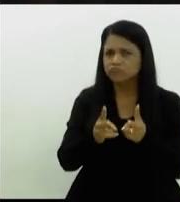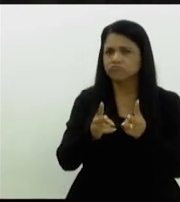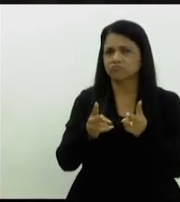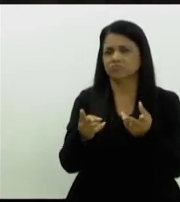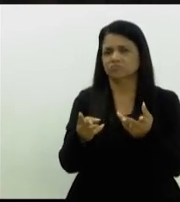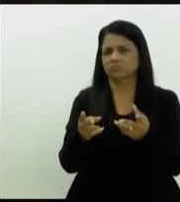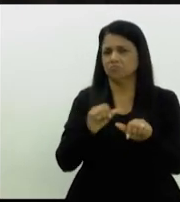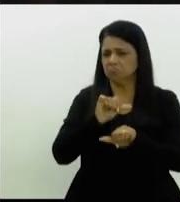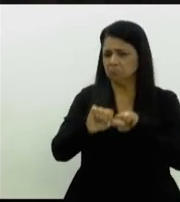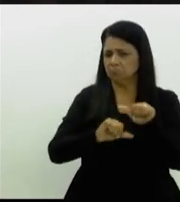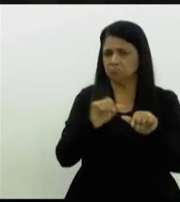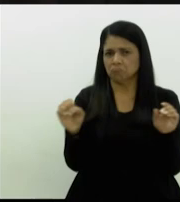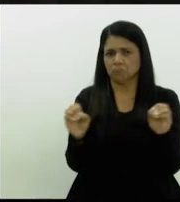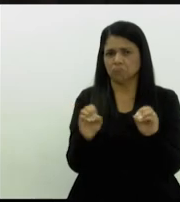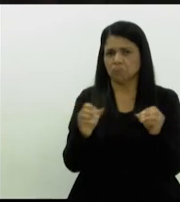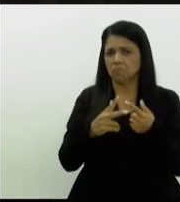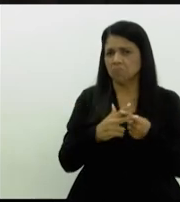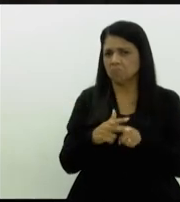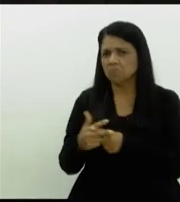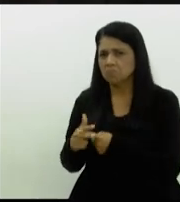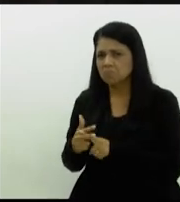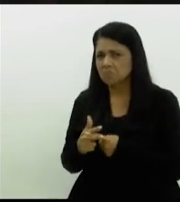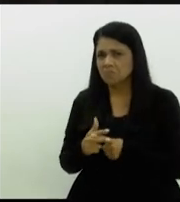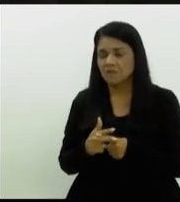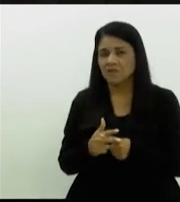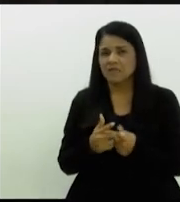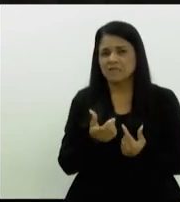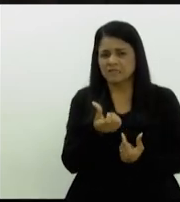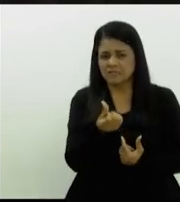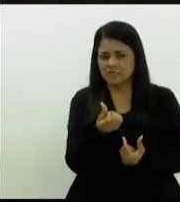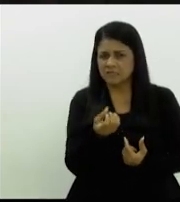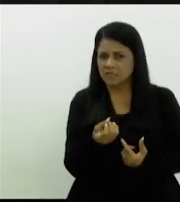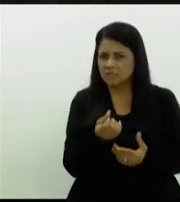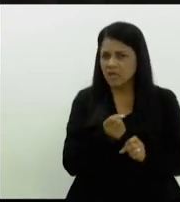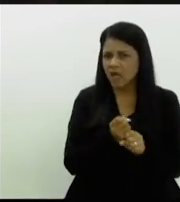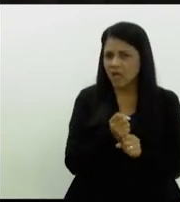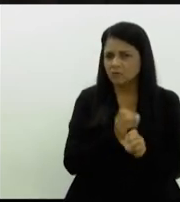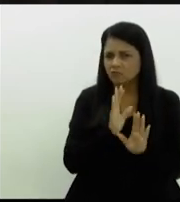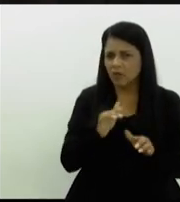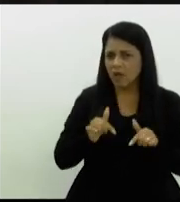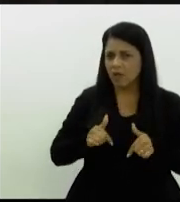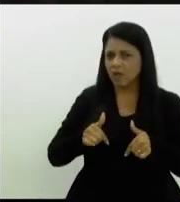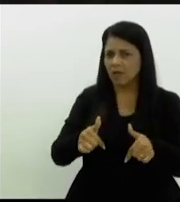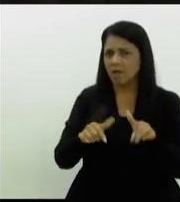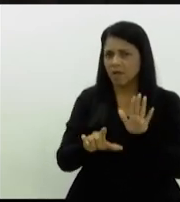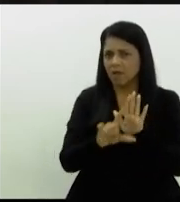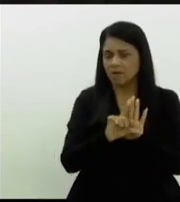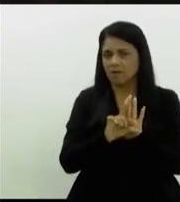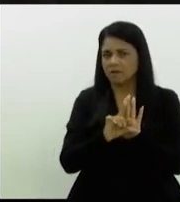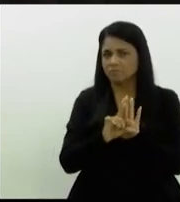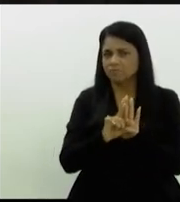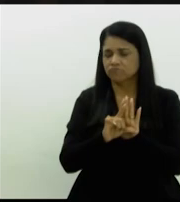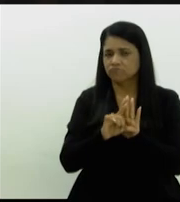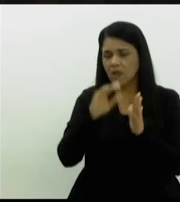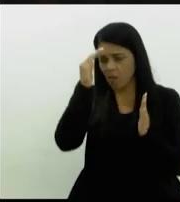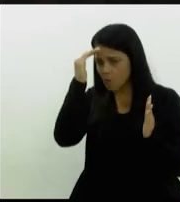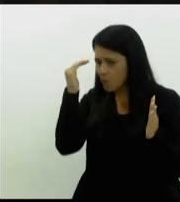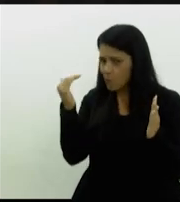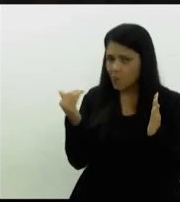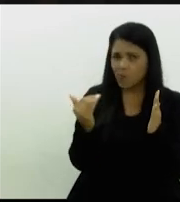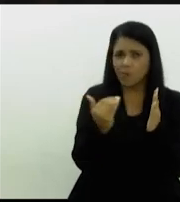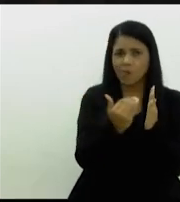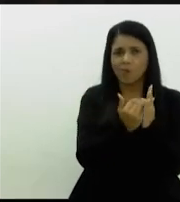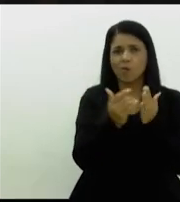acabou de fazer 60 anos. Ela cumpriu